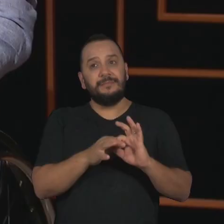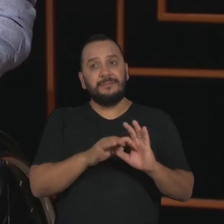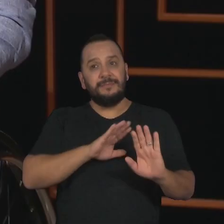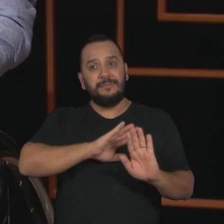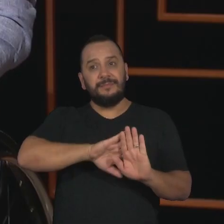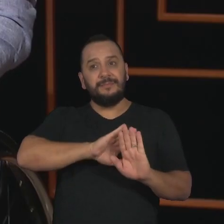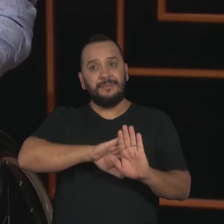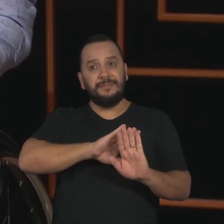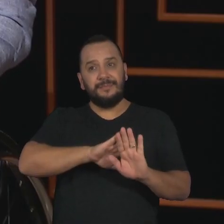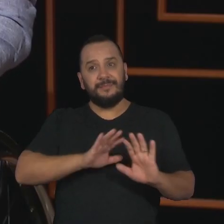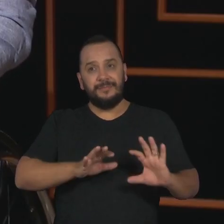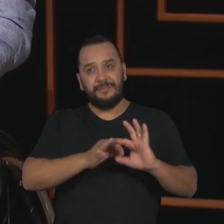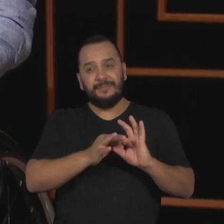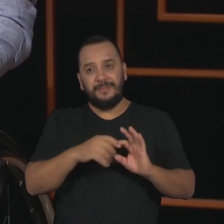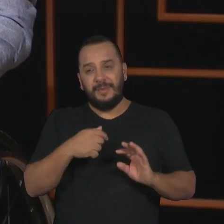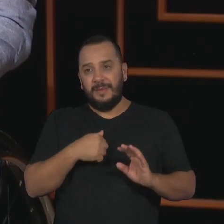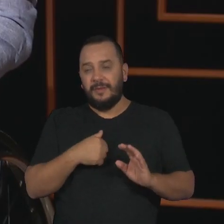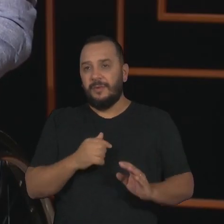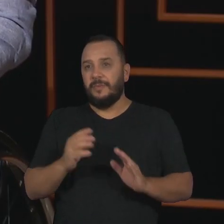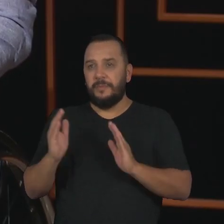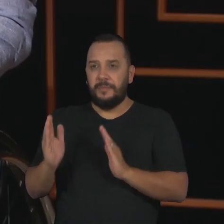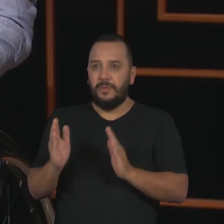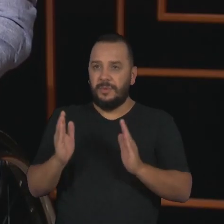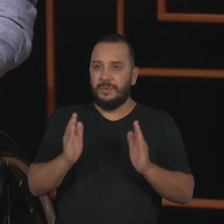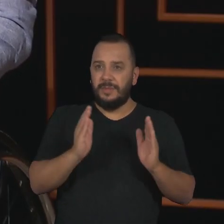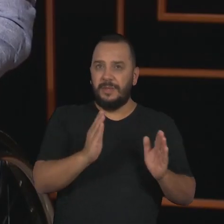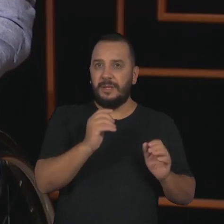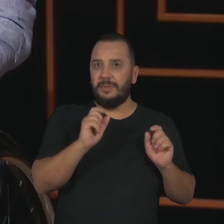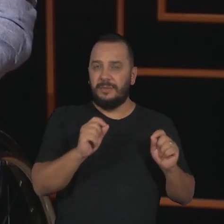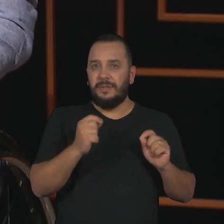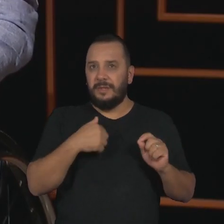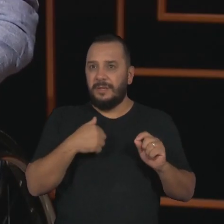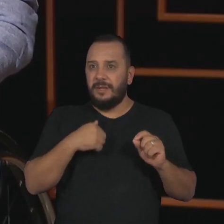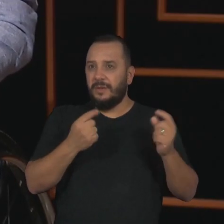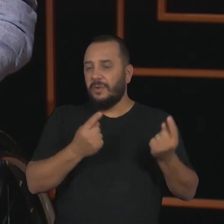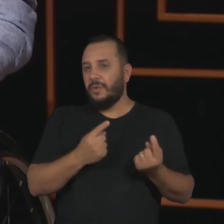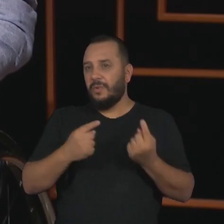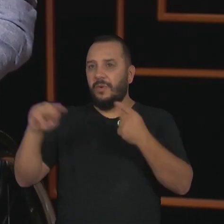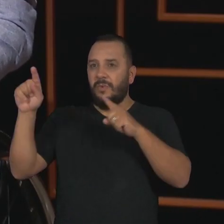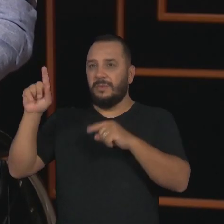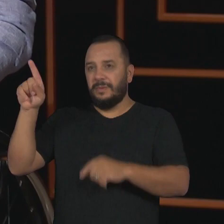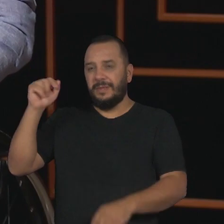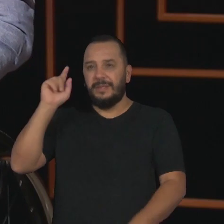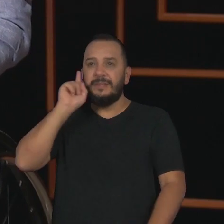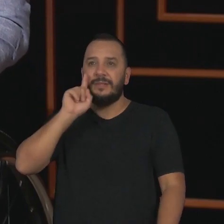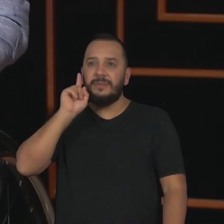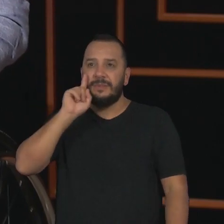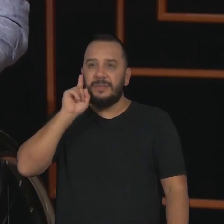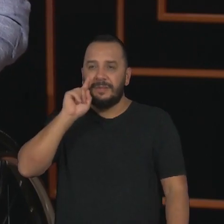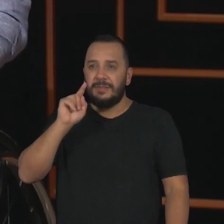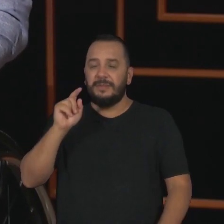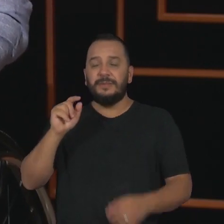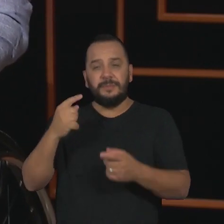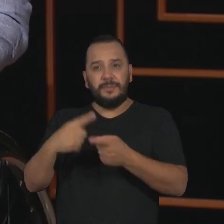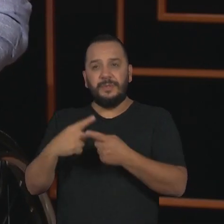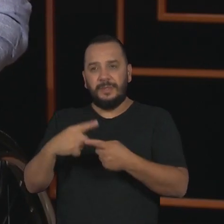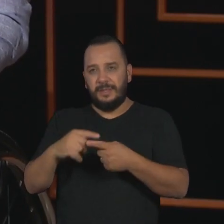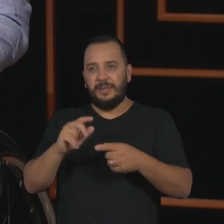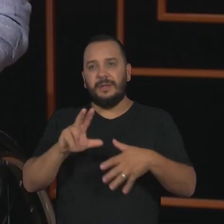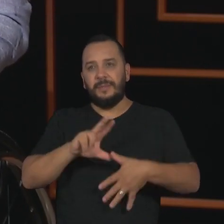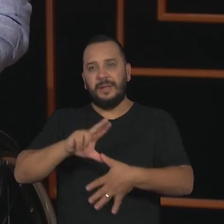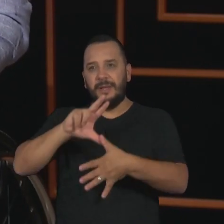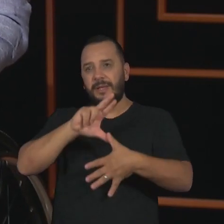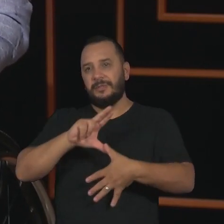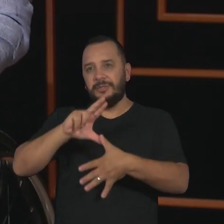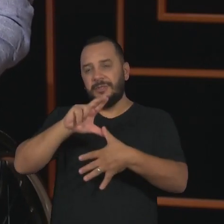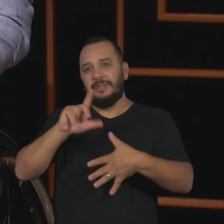com um processo de contestar o que os Estados Unidos estavam provocando na América Latina